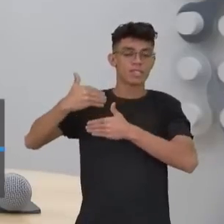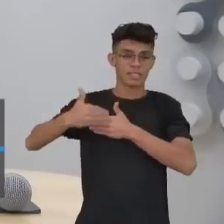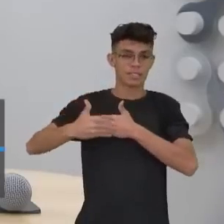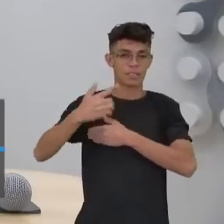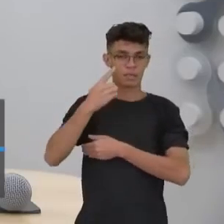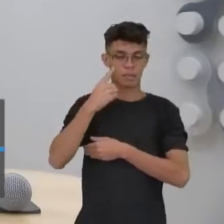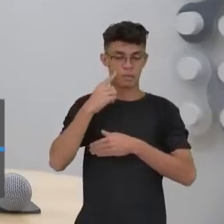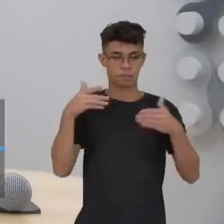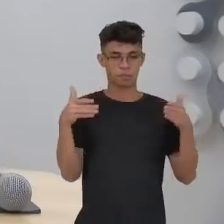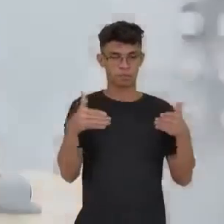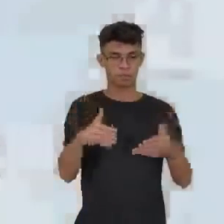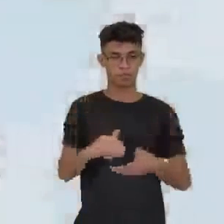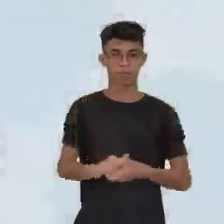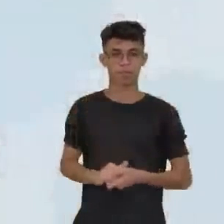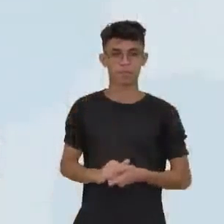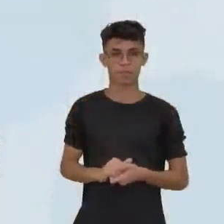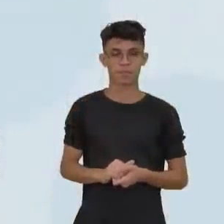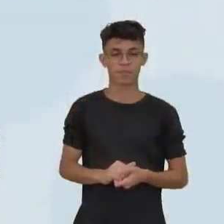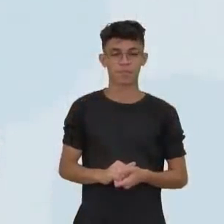agora. Dá uma olhadinha.